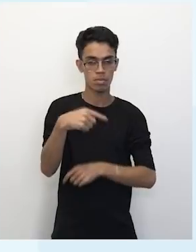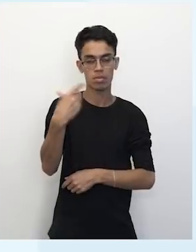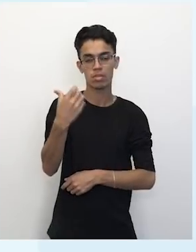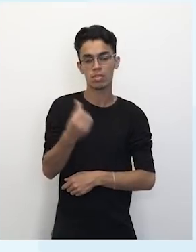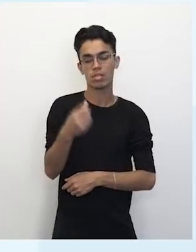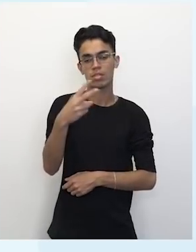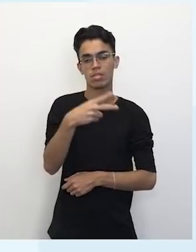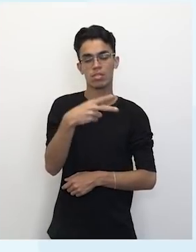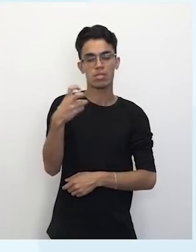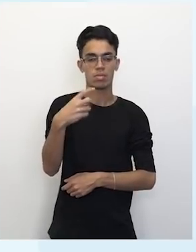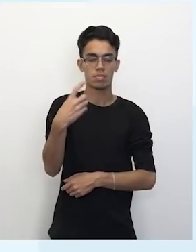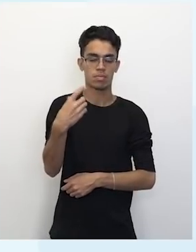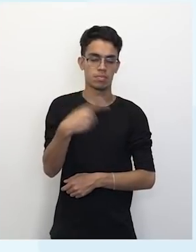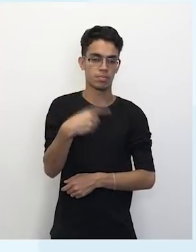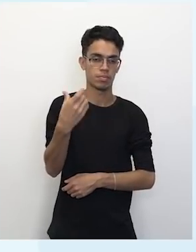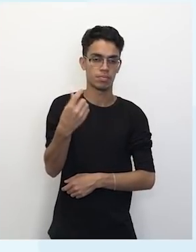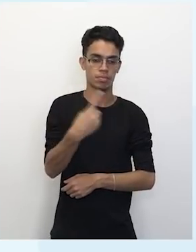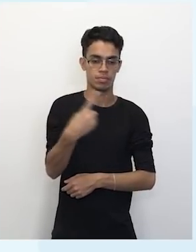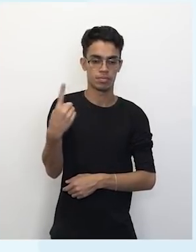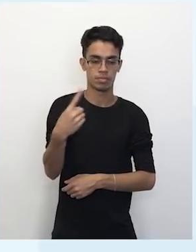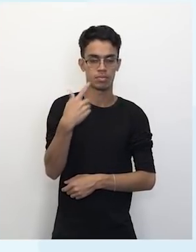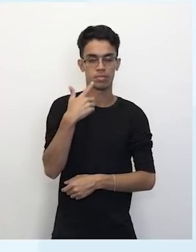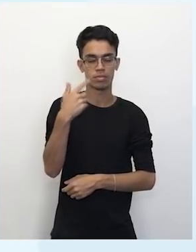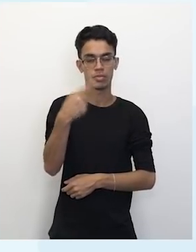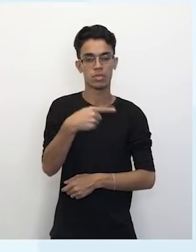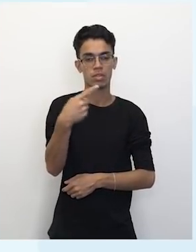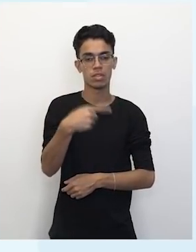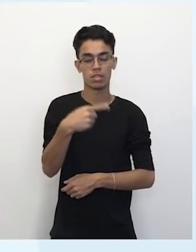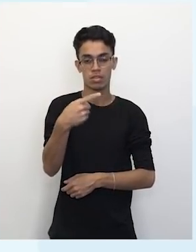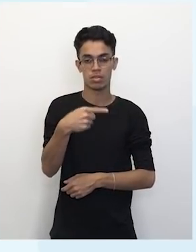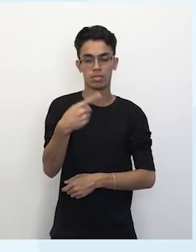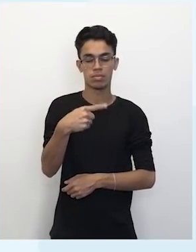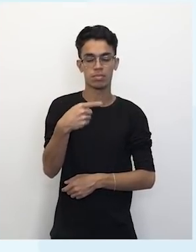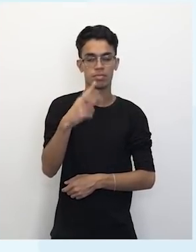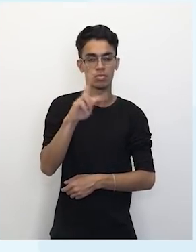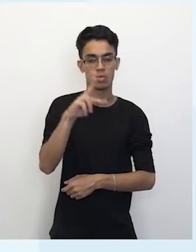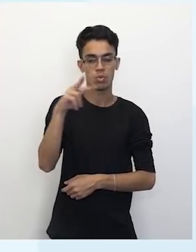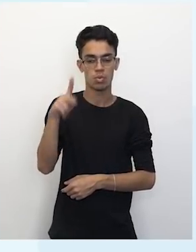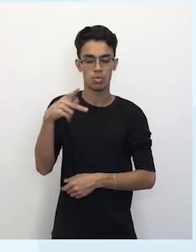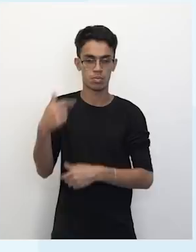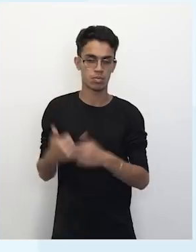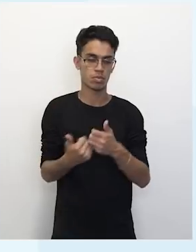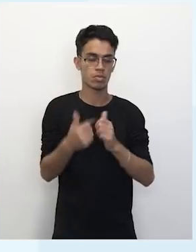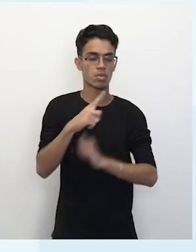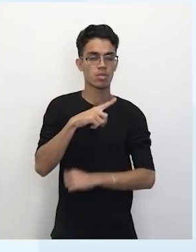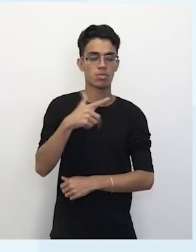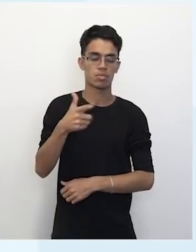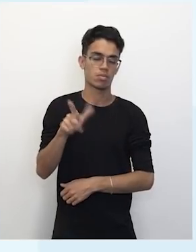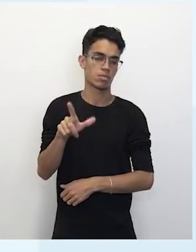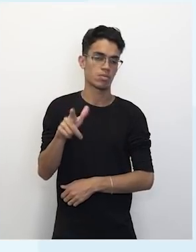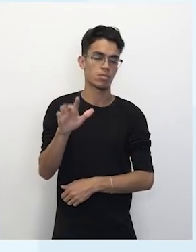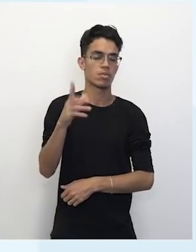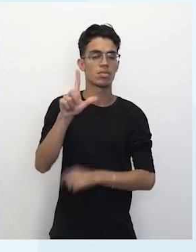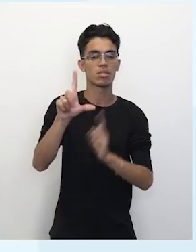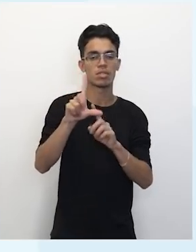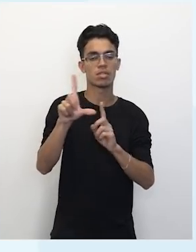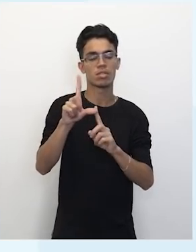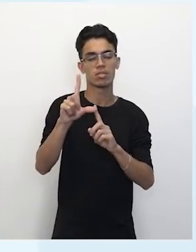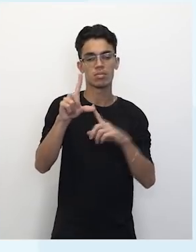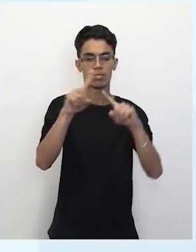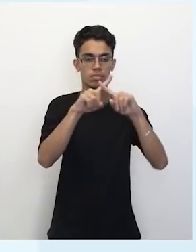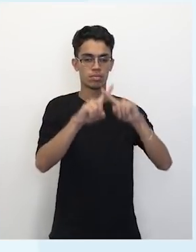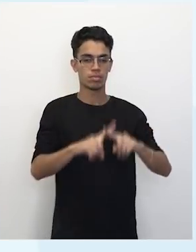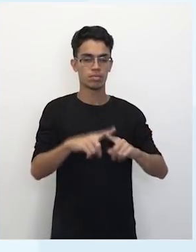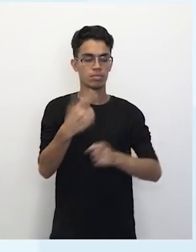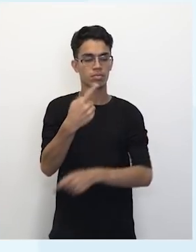pessoal, ó. Quando a letra está negativa, a gente não quer o oposto da letra, a gente quer a letra. Então, você pode multiplicar todo mundo